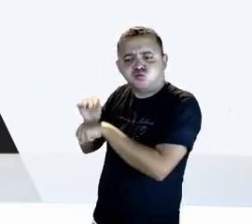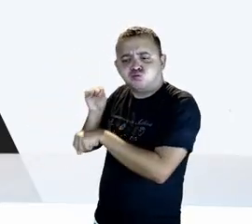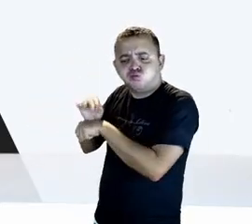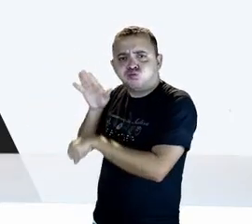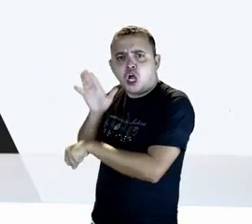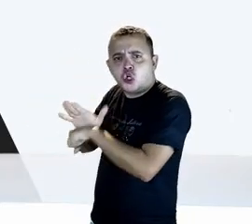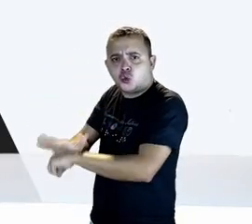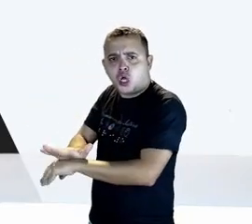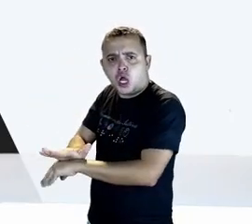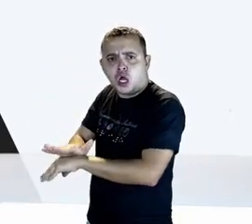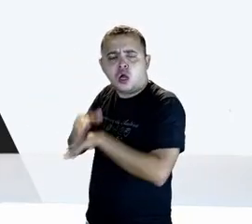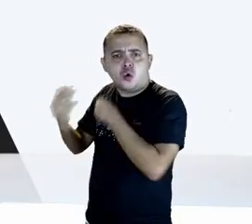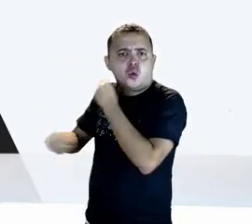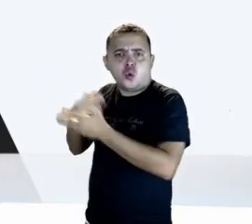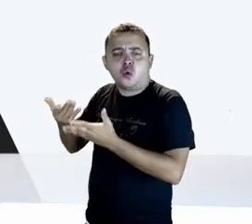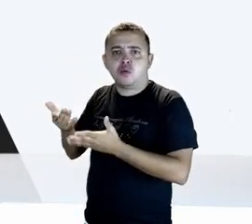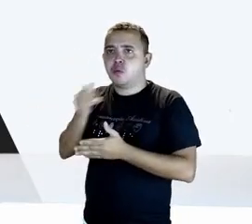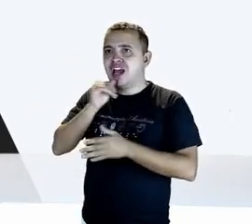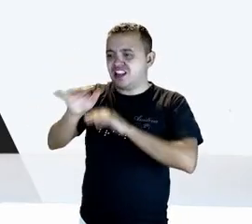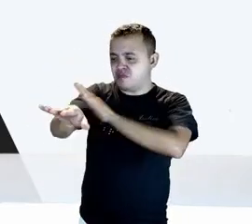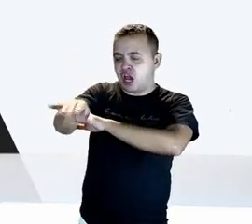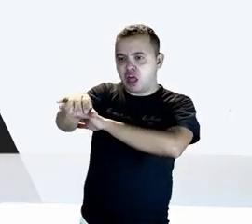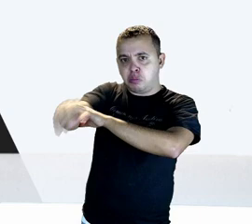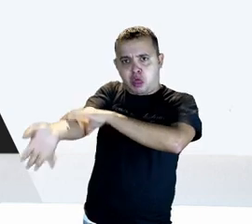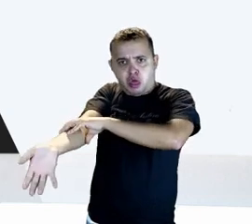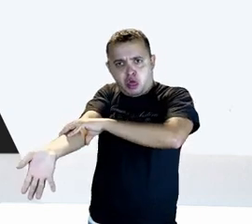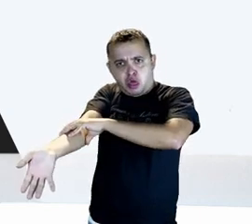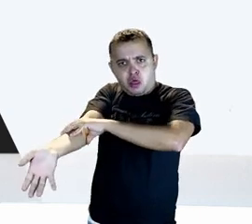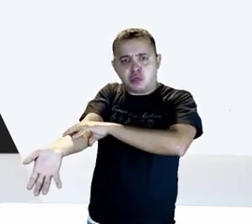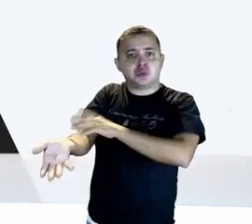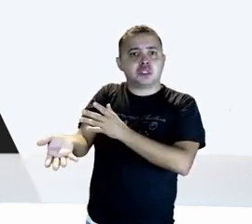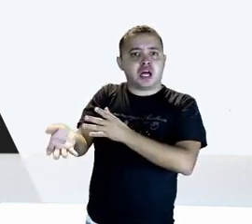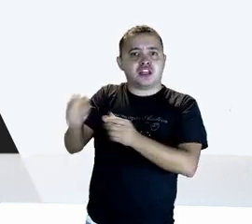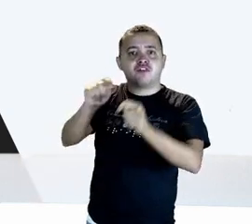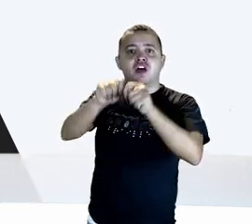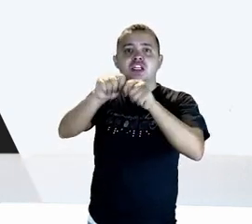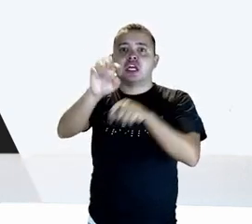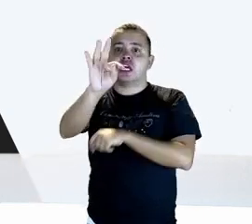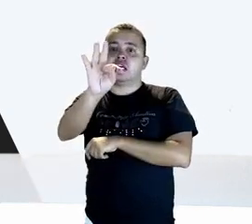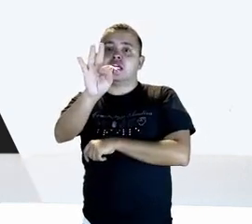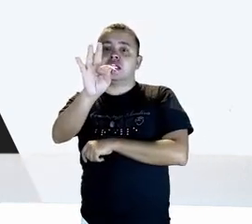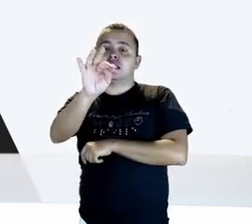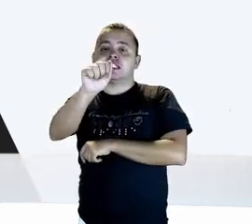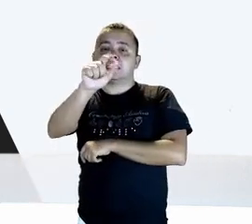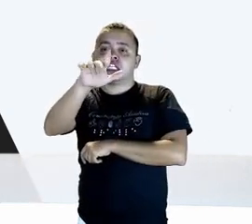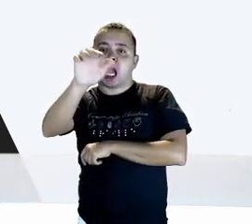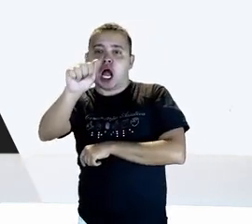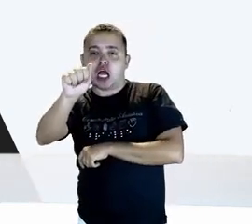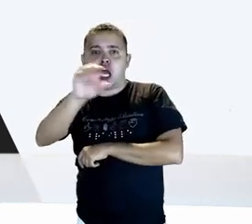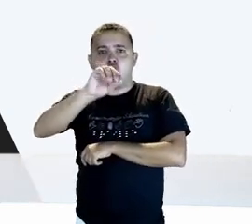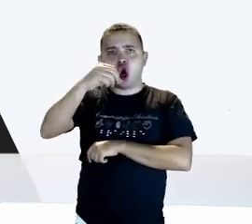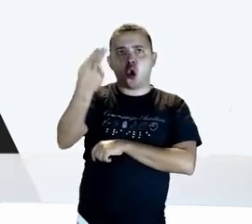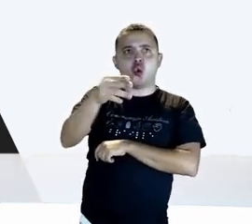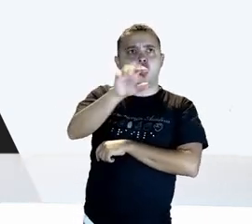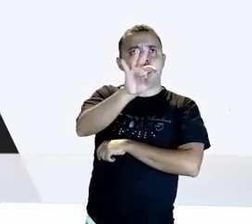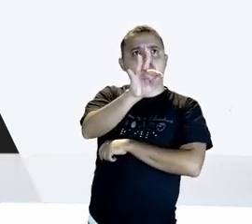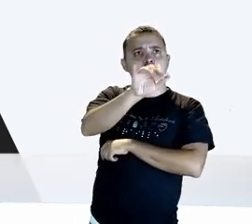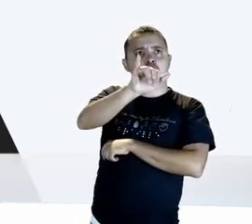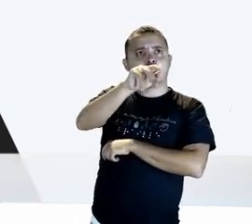tá? Do braço da pessoa, com tala, com tipóia, né? Com